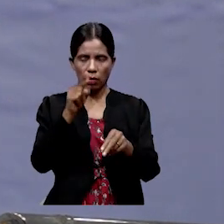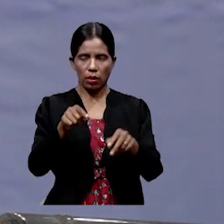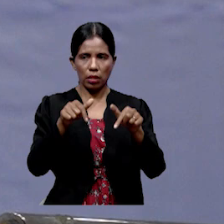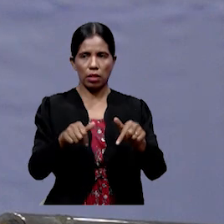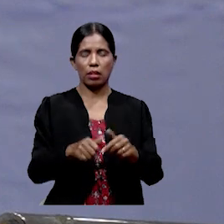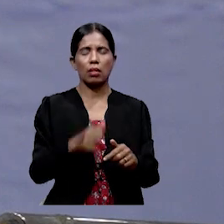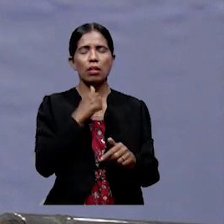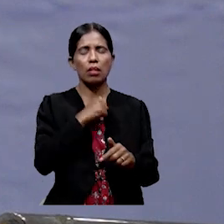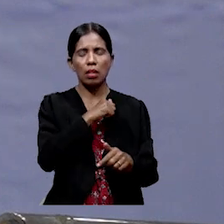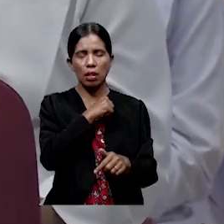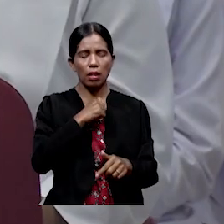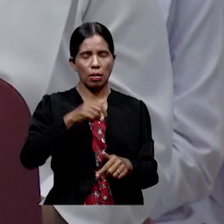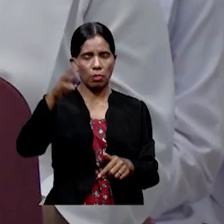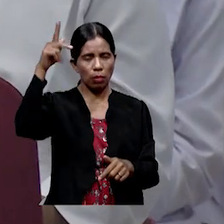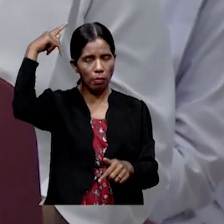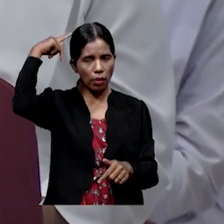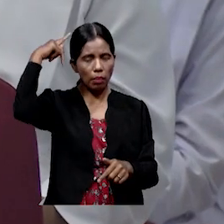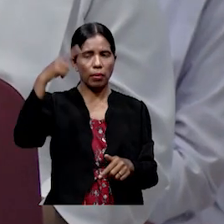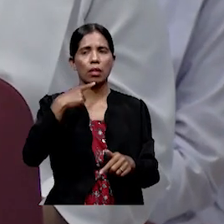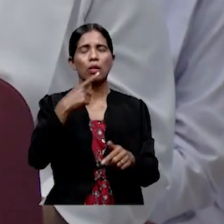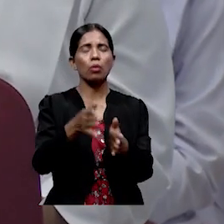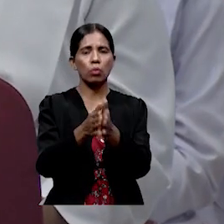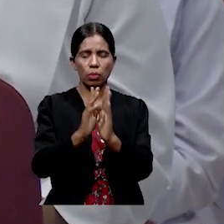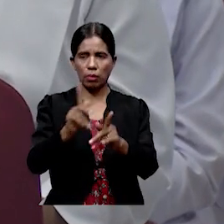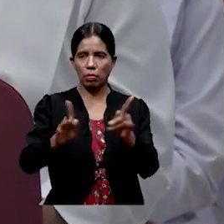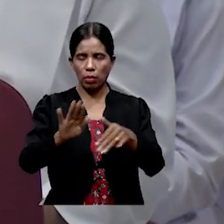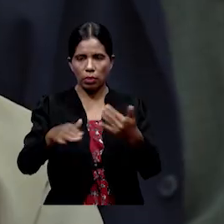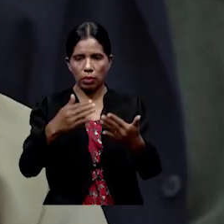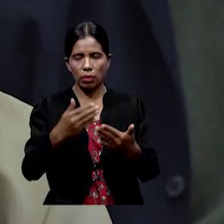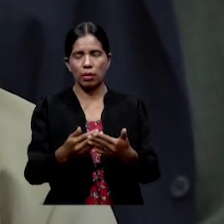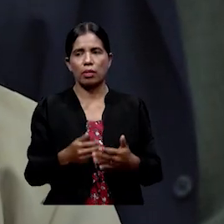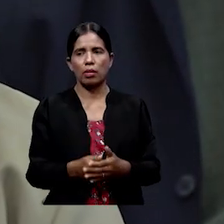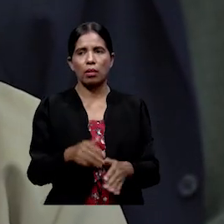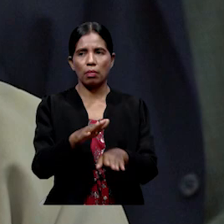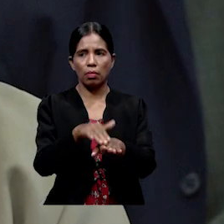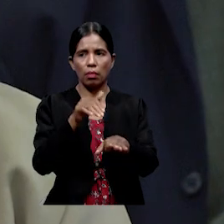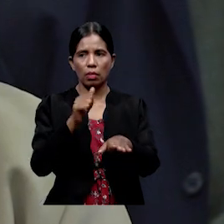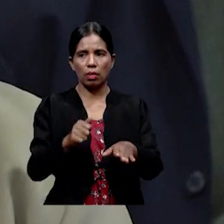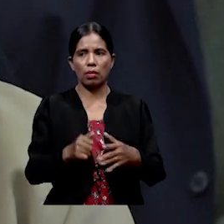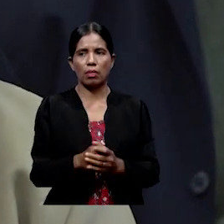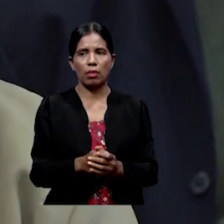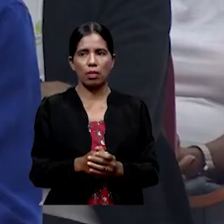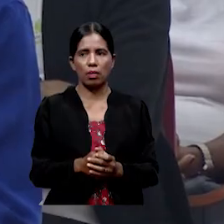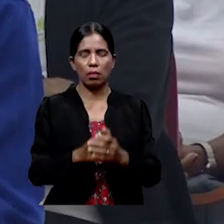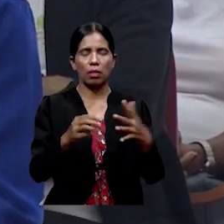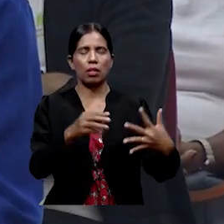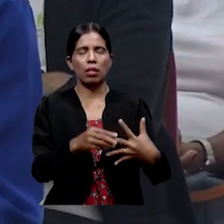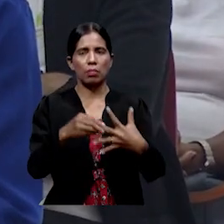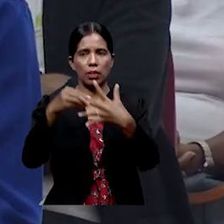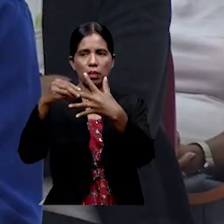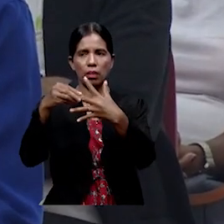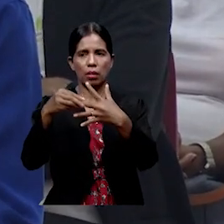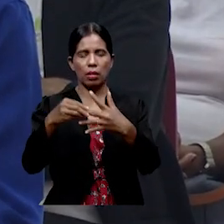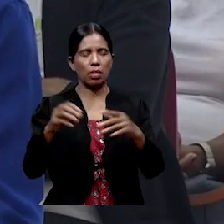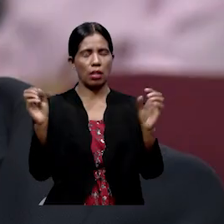Papa Francisco convida Sínodo Episcopal. Sínodo de Bé, Sínodo de Bé especial. Lá